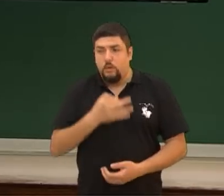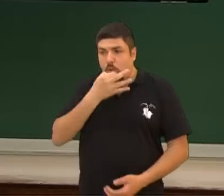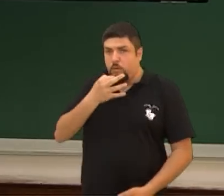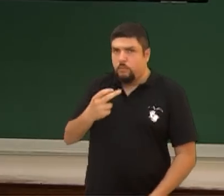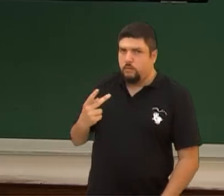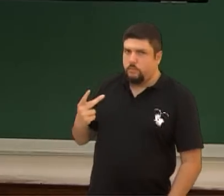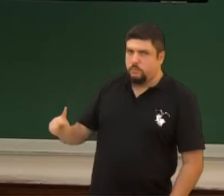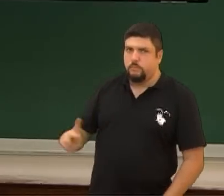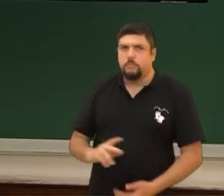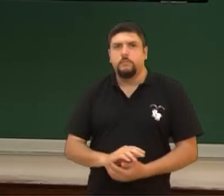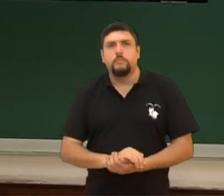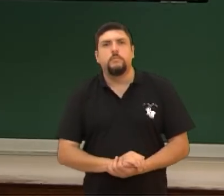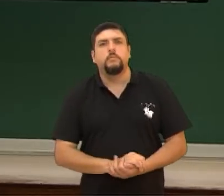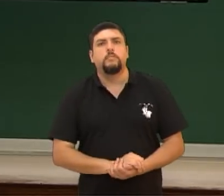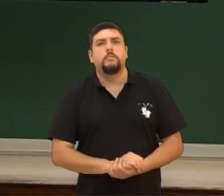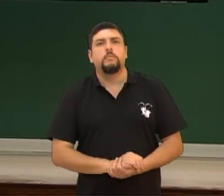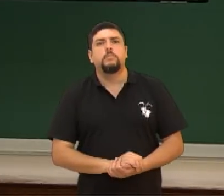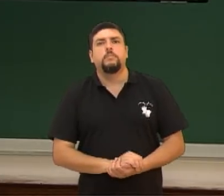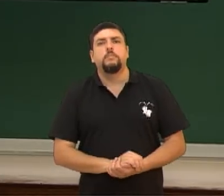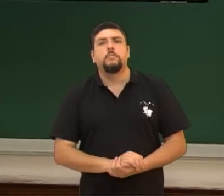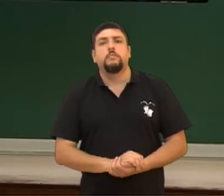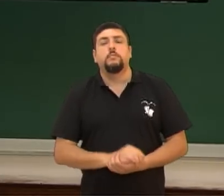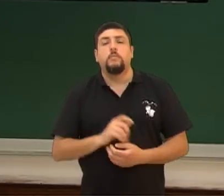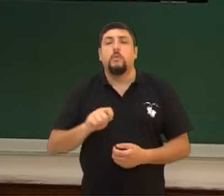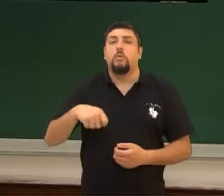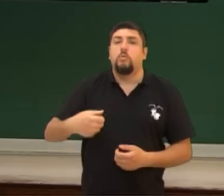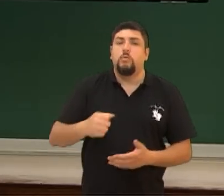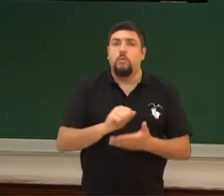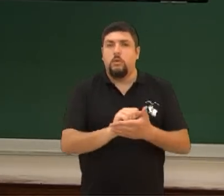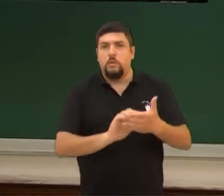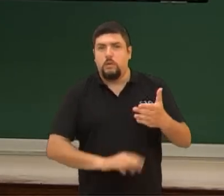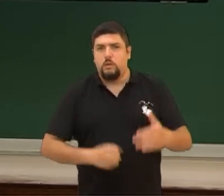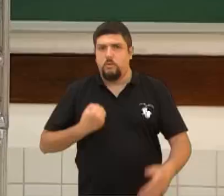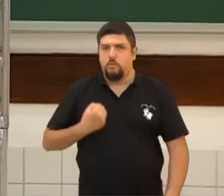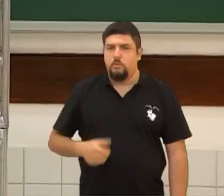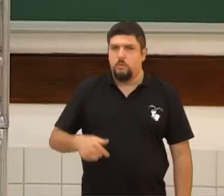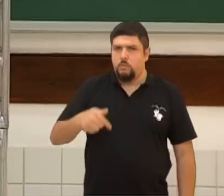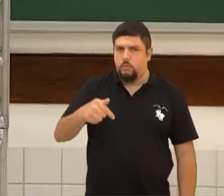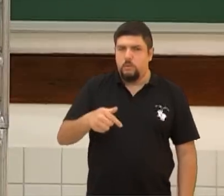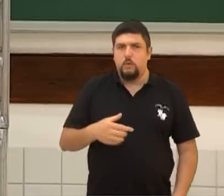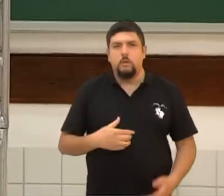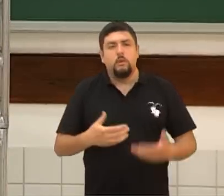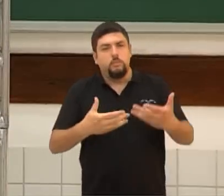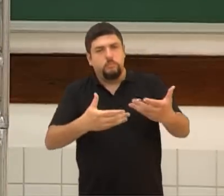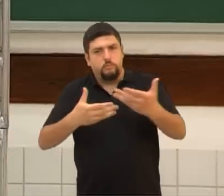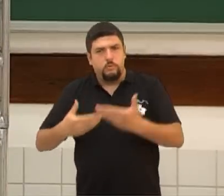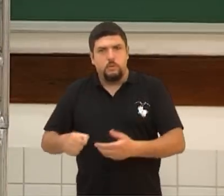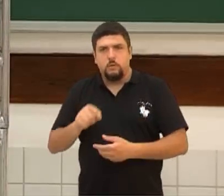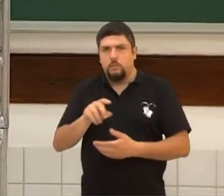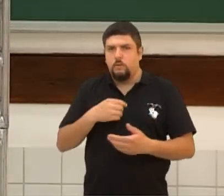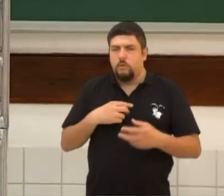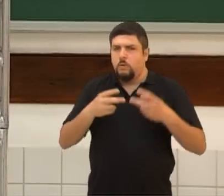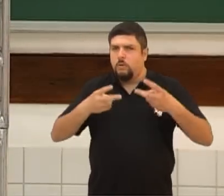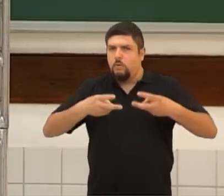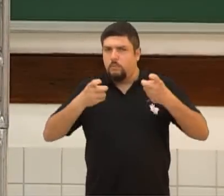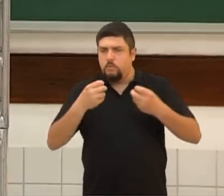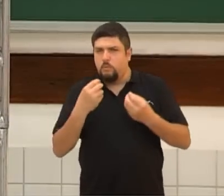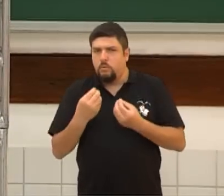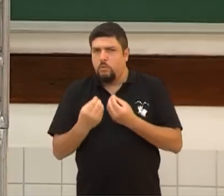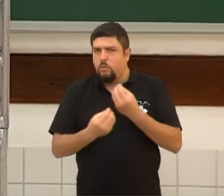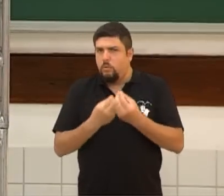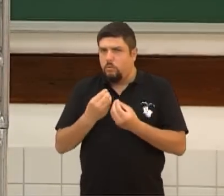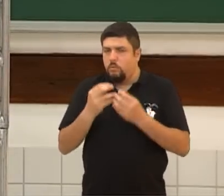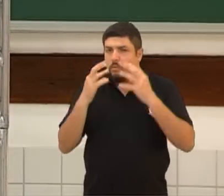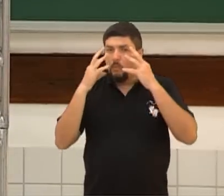certo? E sobre a atividade número 7. Então, eu quero convidar você agora a observar,